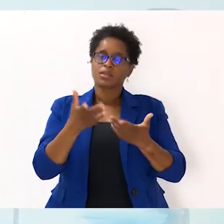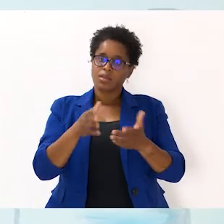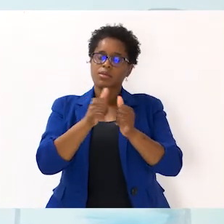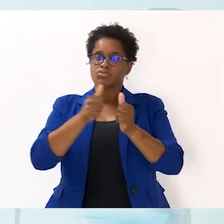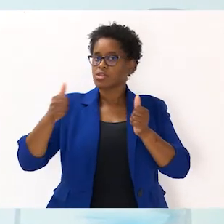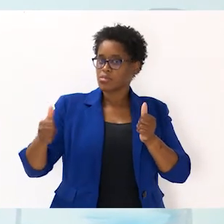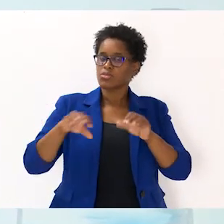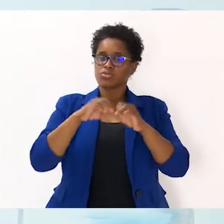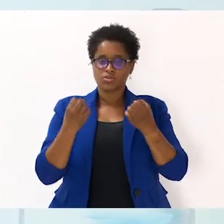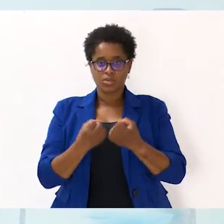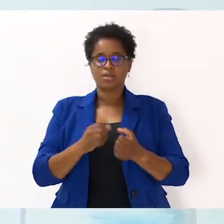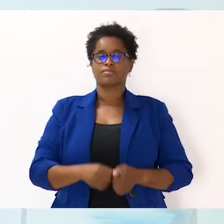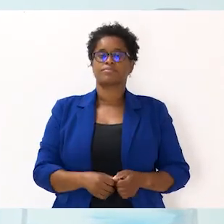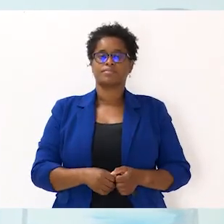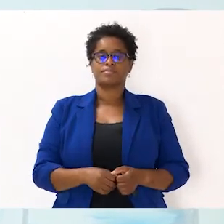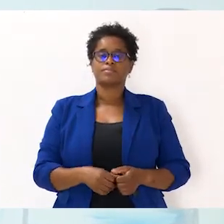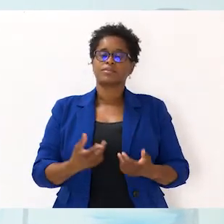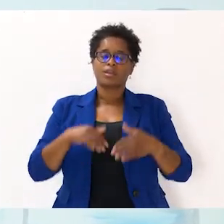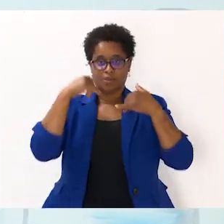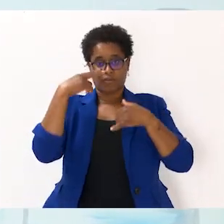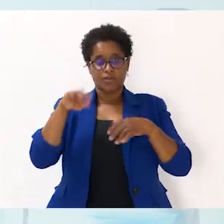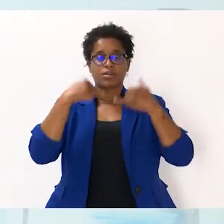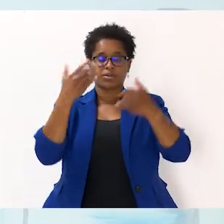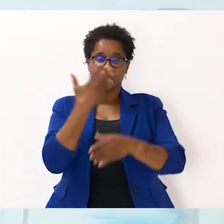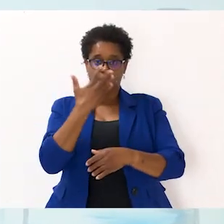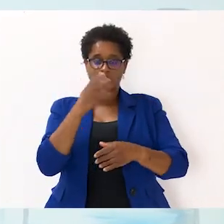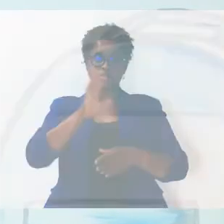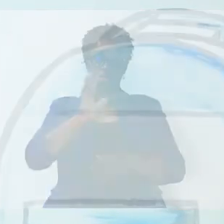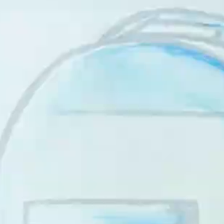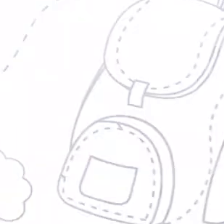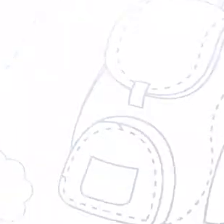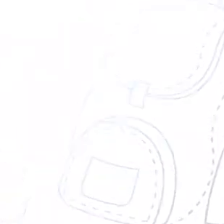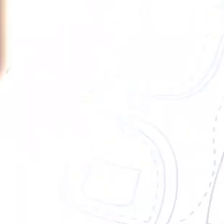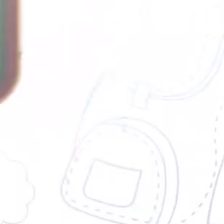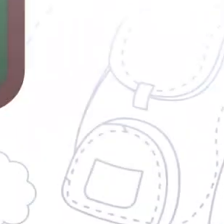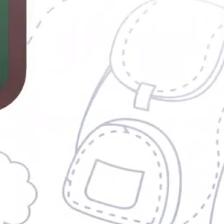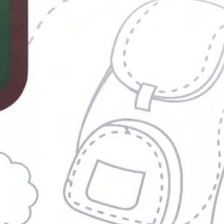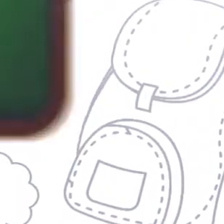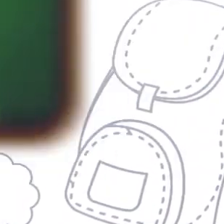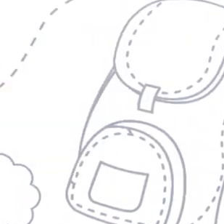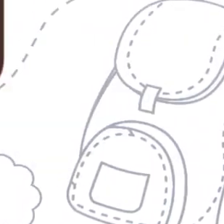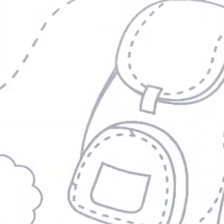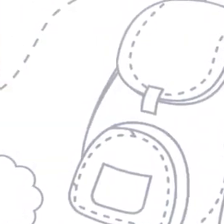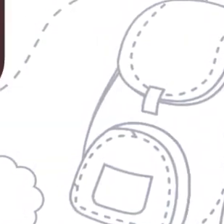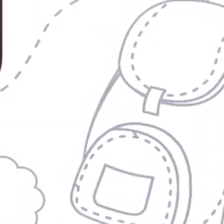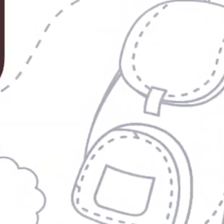praticar o distanciamento social. Vemo-nos na próxima aula. Tchau, tchau.